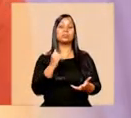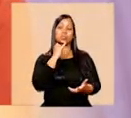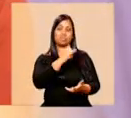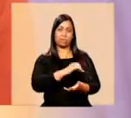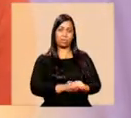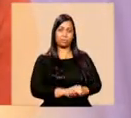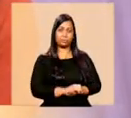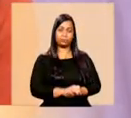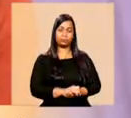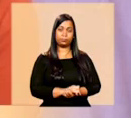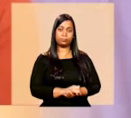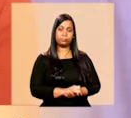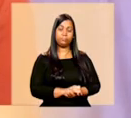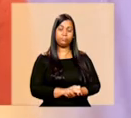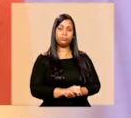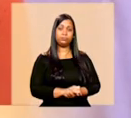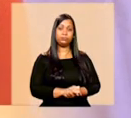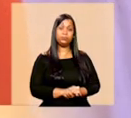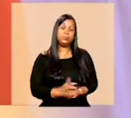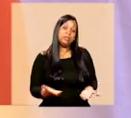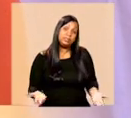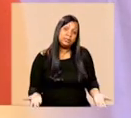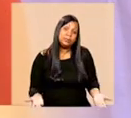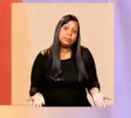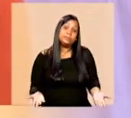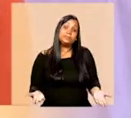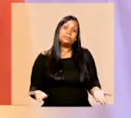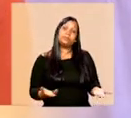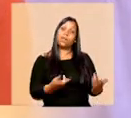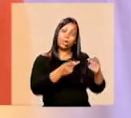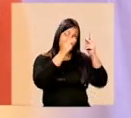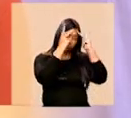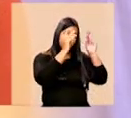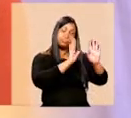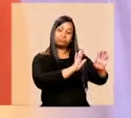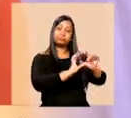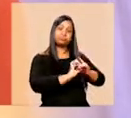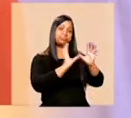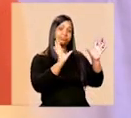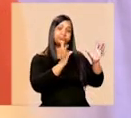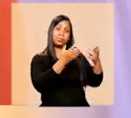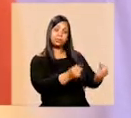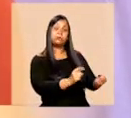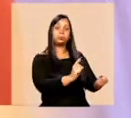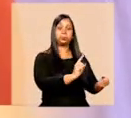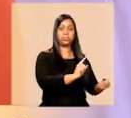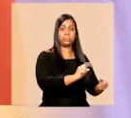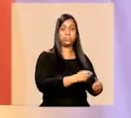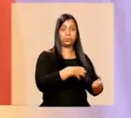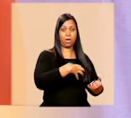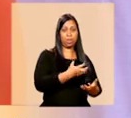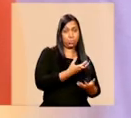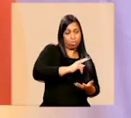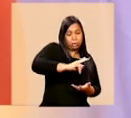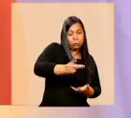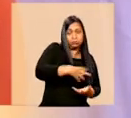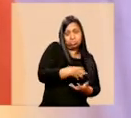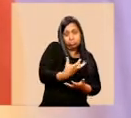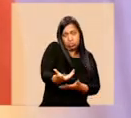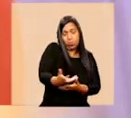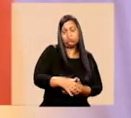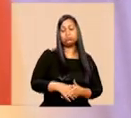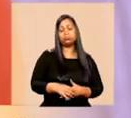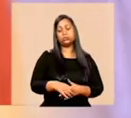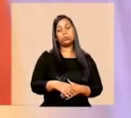ele pudesse dizer? E deixamos, lógico, a decisão para eles, né? Claro. Mas,